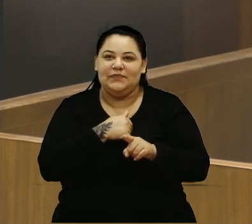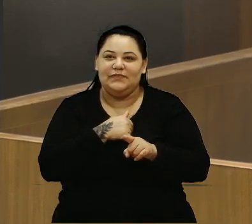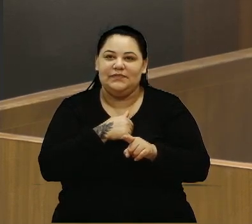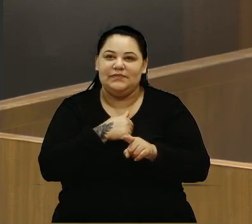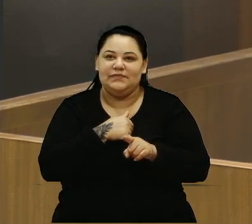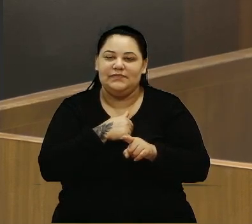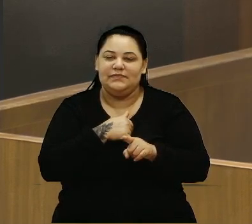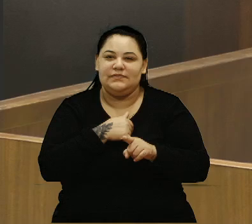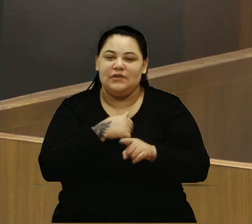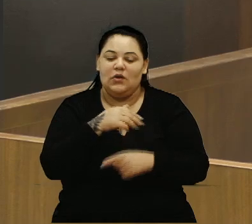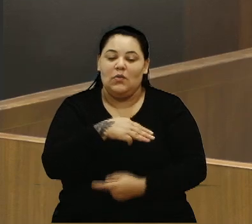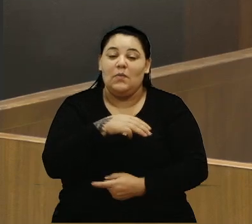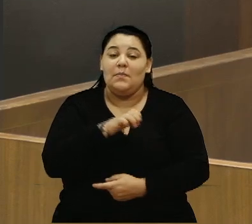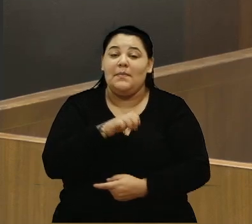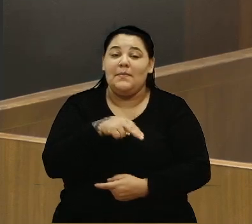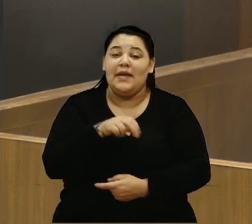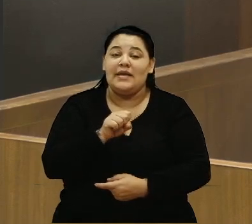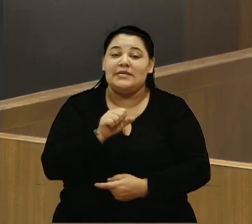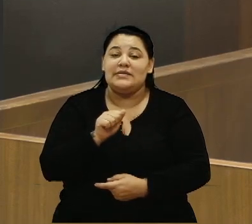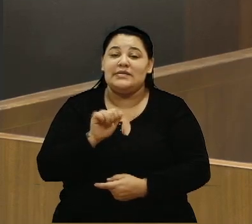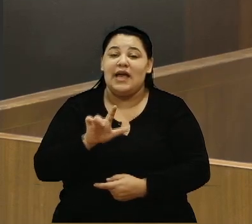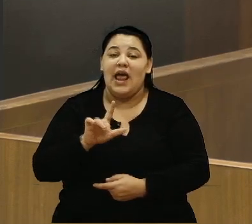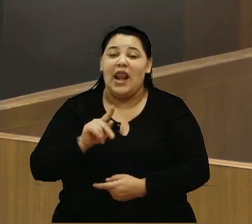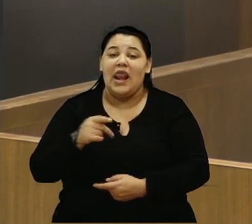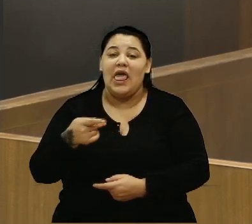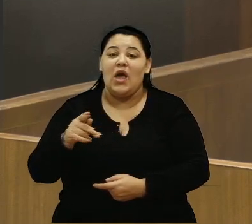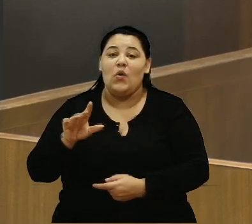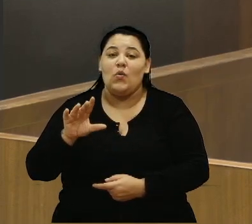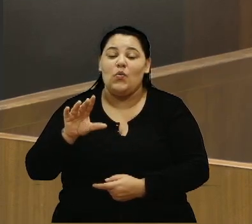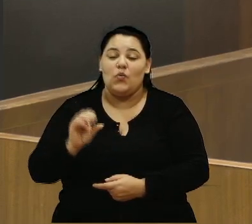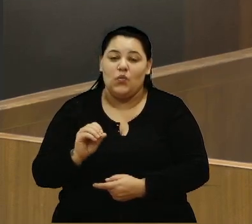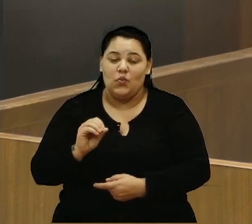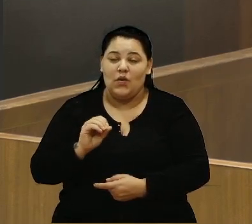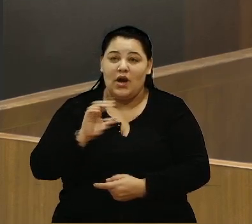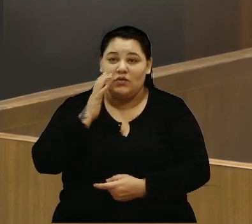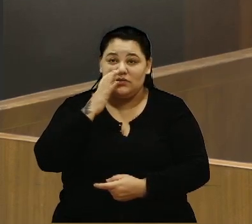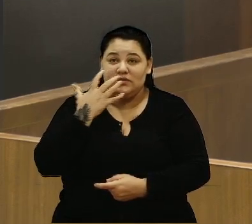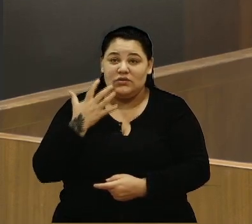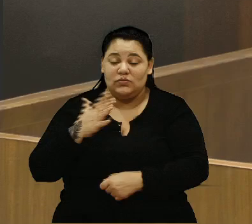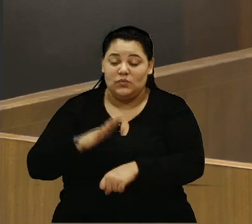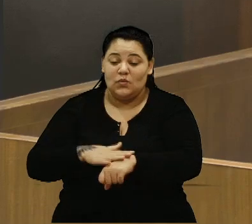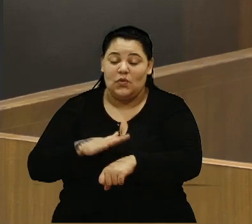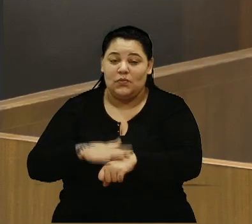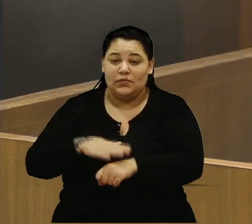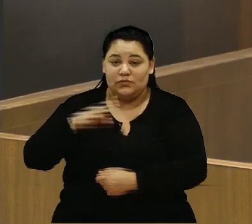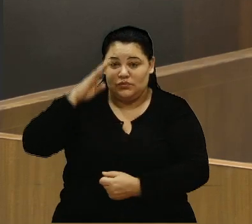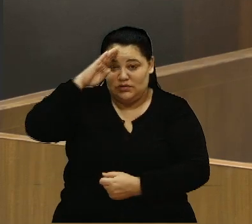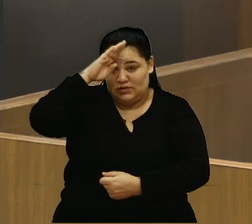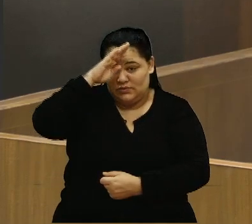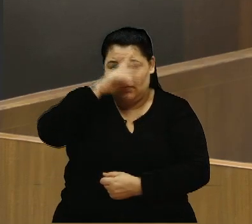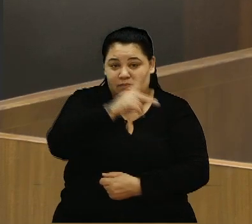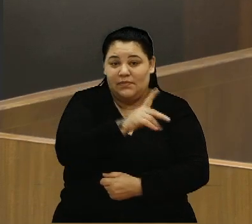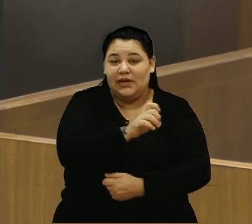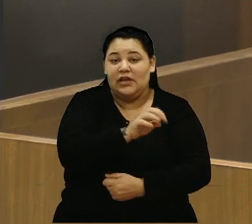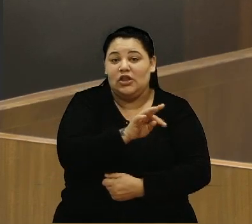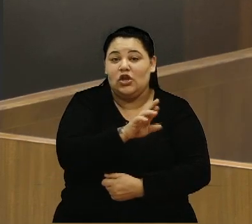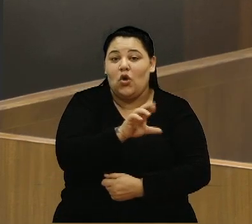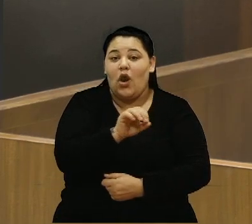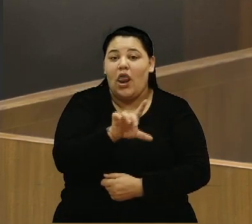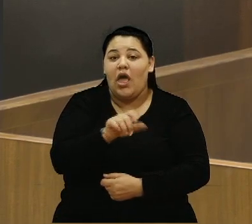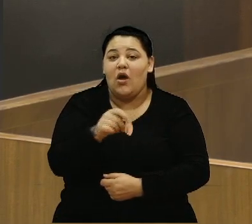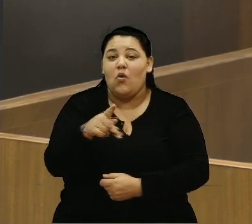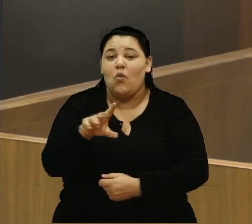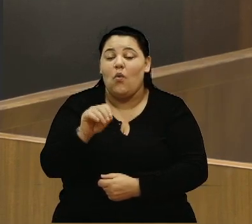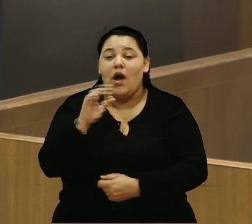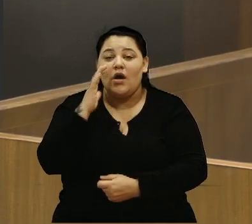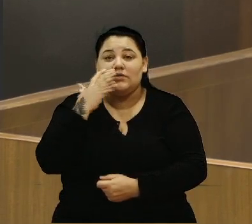O mensalão aconteceu na era Bolsonaro, o petrolão aconteceu na era Bolsonaro.